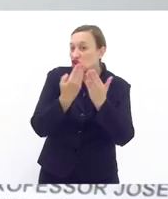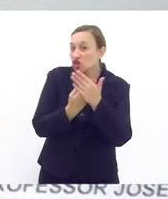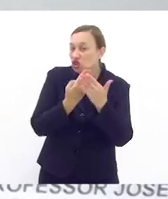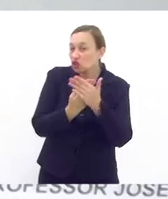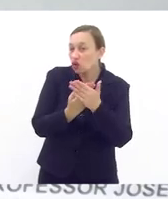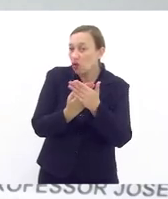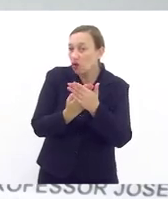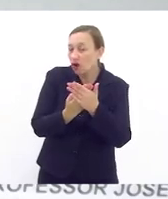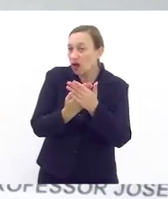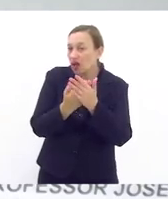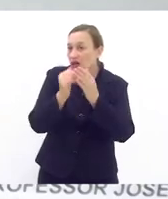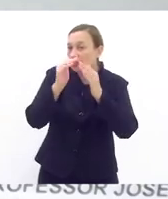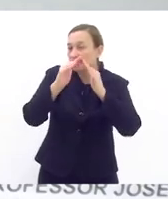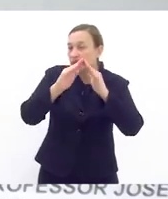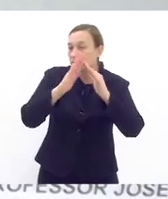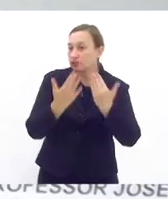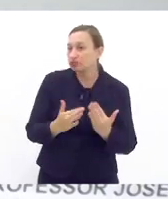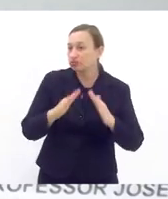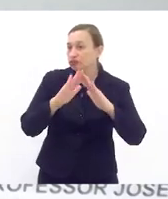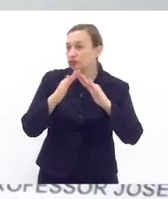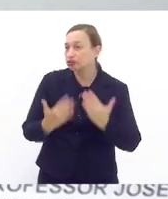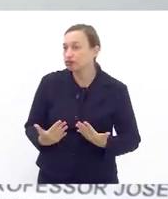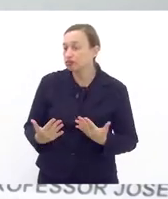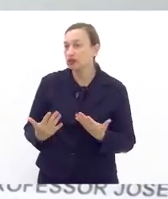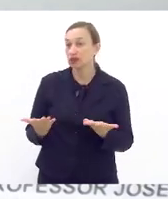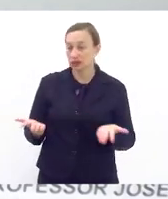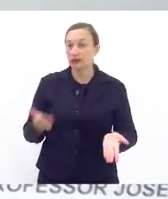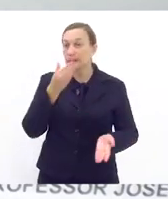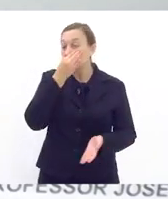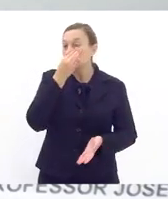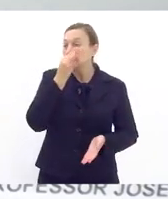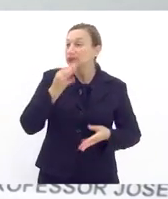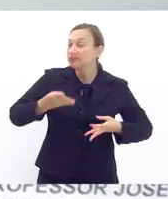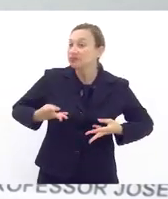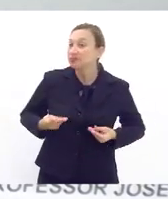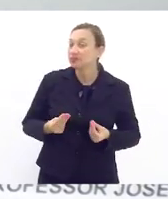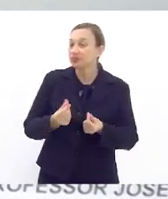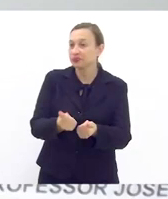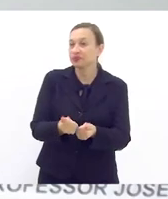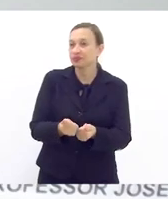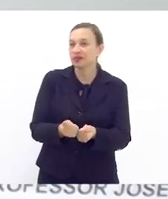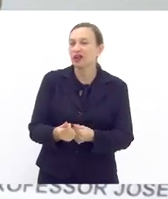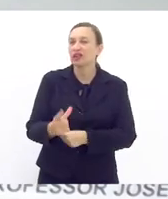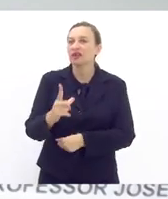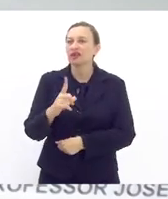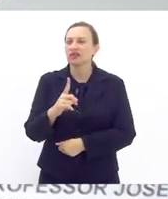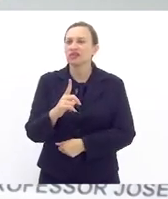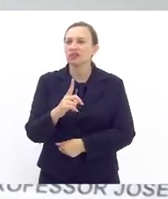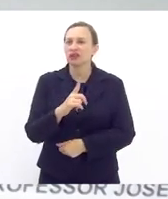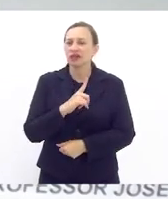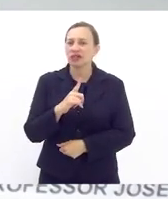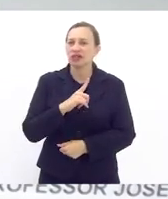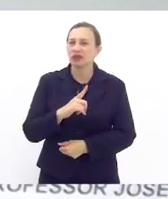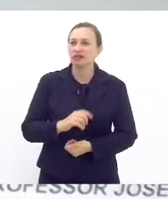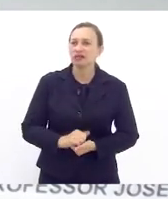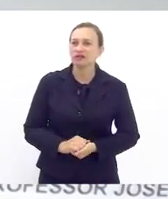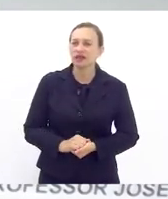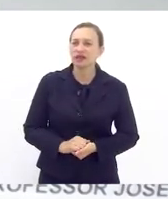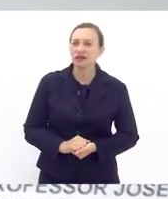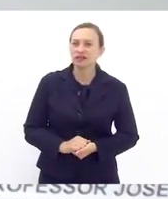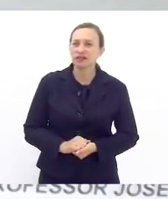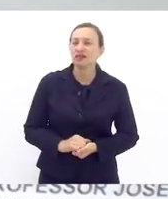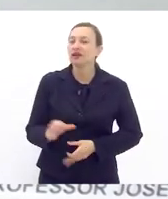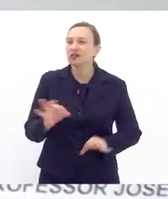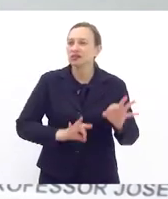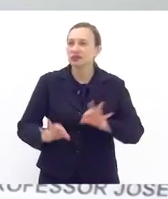do centro Urbano Então eu acho que a gente tem que ter acesso a sensibilidade foi muito bom participar do coégio acho que o